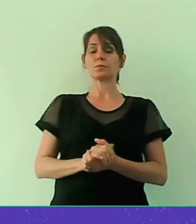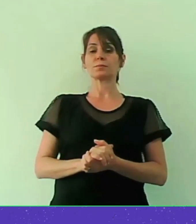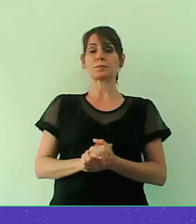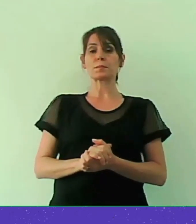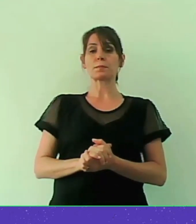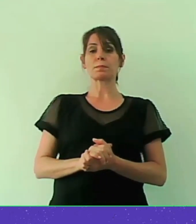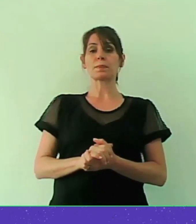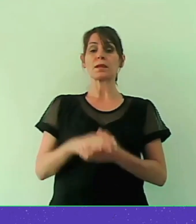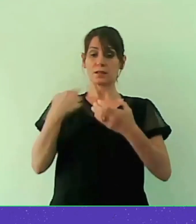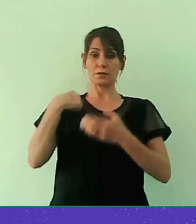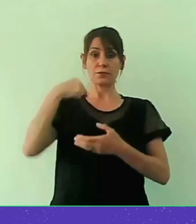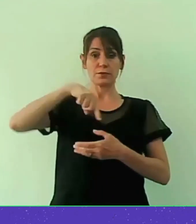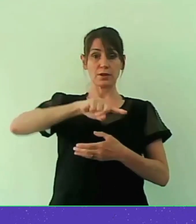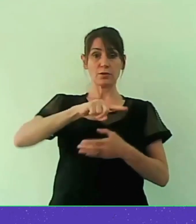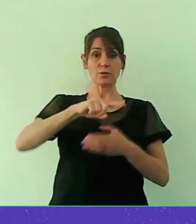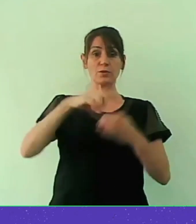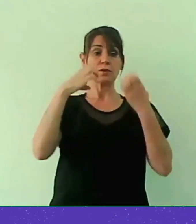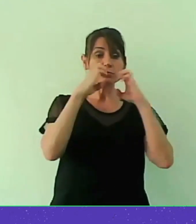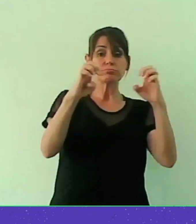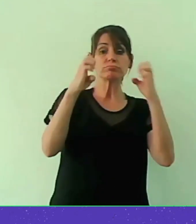o Evangelho do Reino.